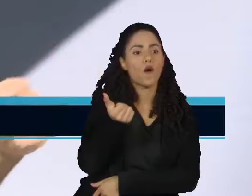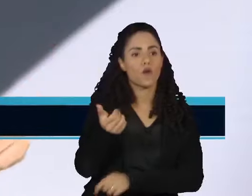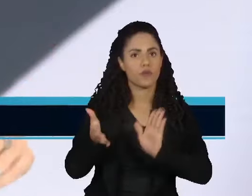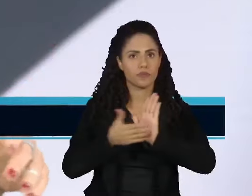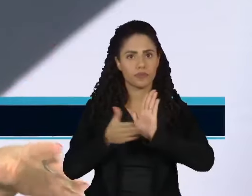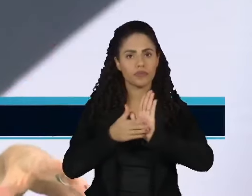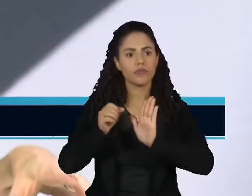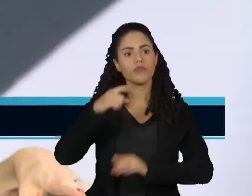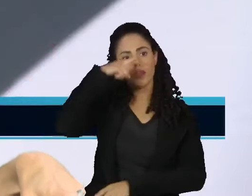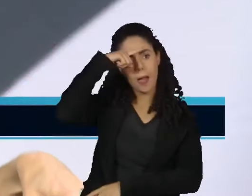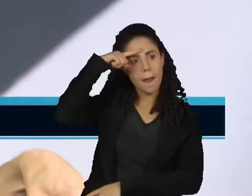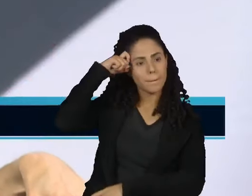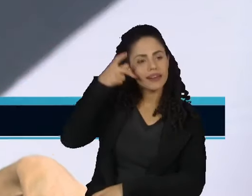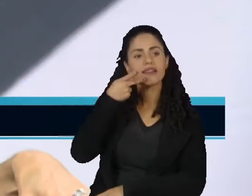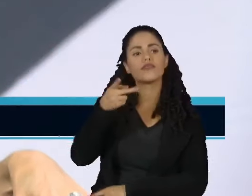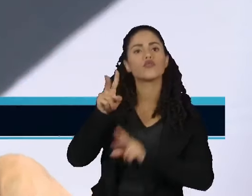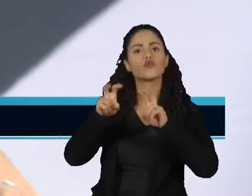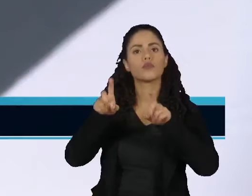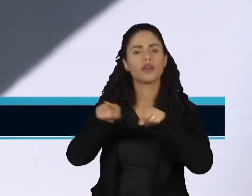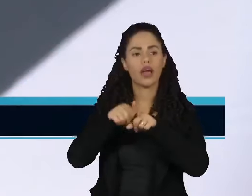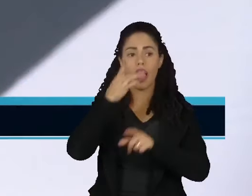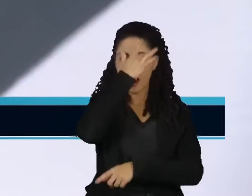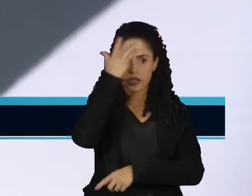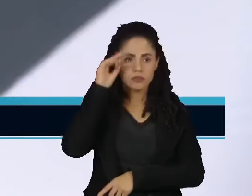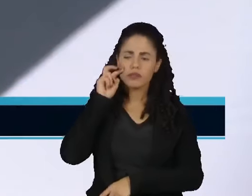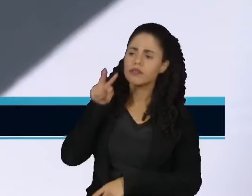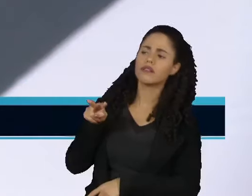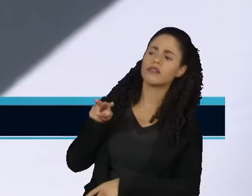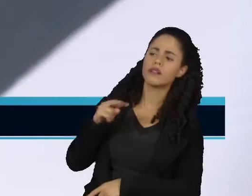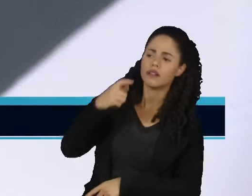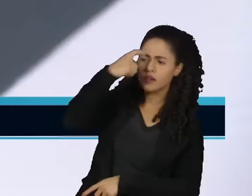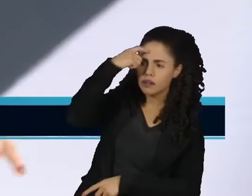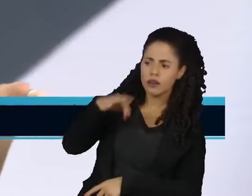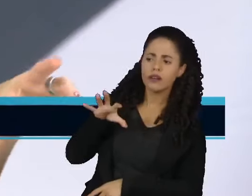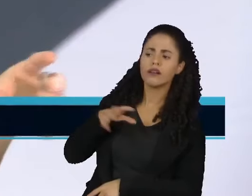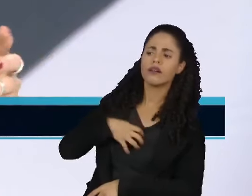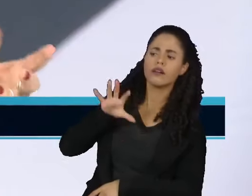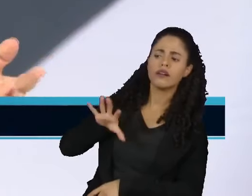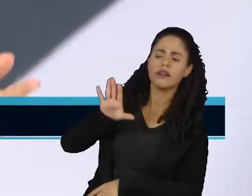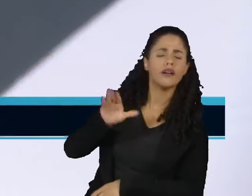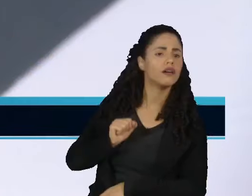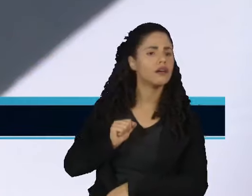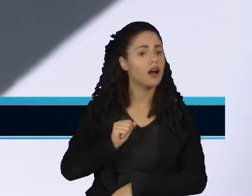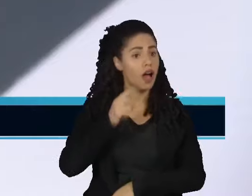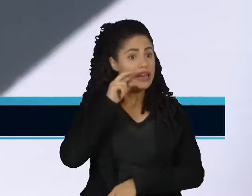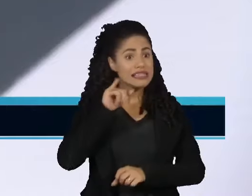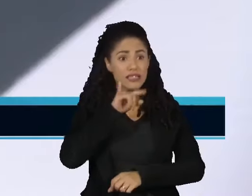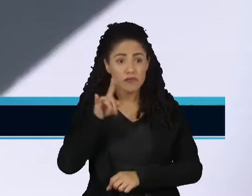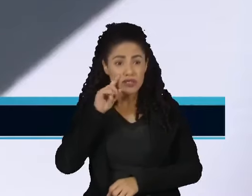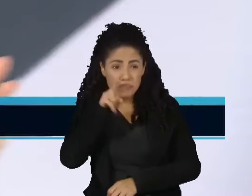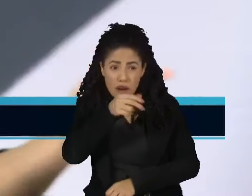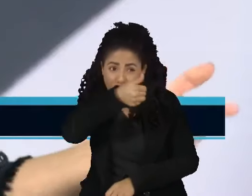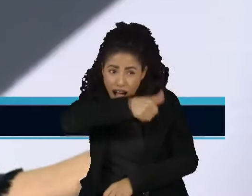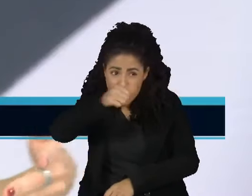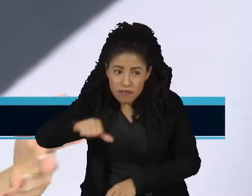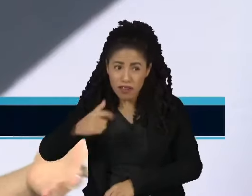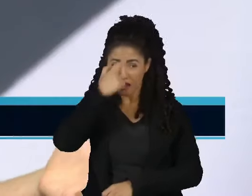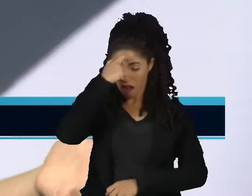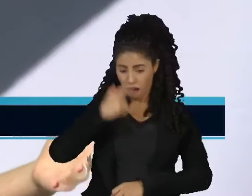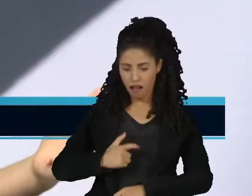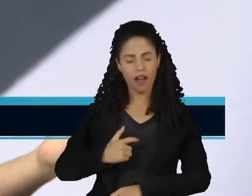chegou a falar em uma entrevista que ela acha que as pessoas estão interessadas também no caráter dos candidatos, né? E se você for tentar julgar caráter num